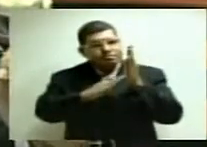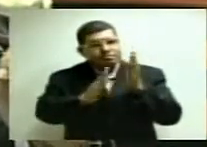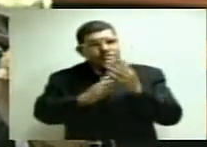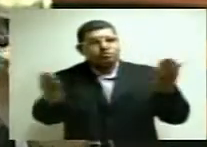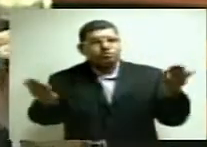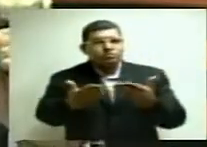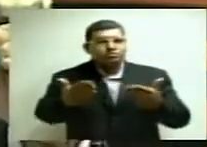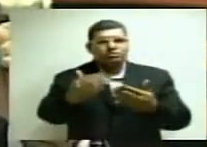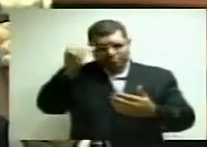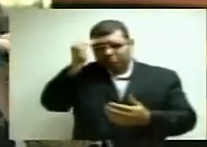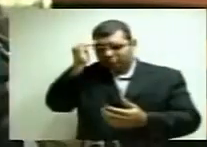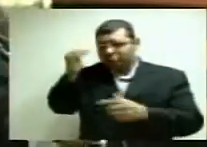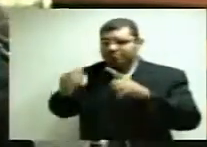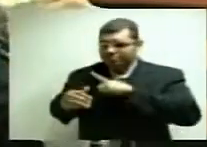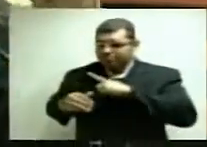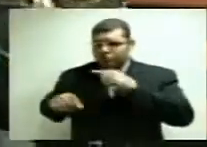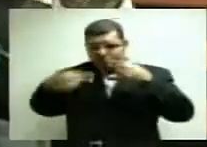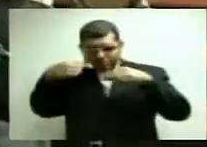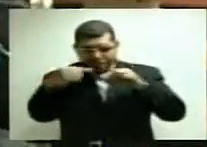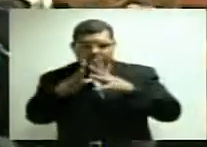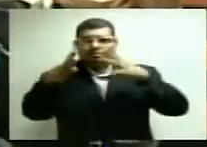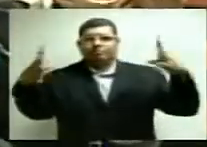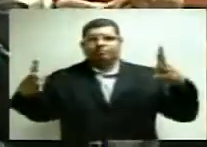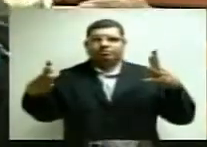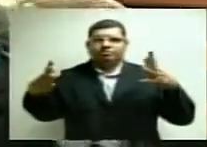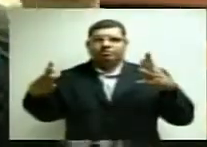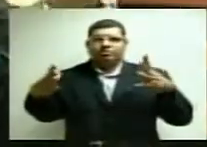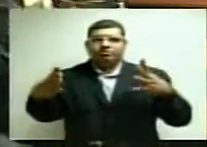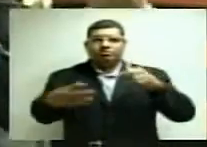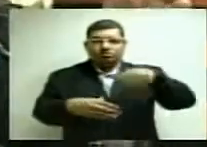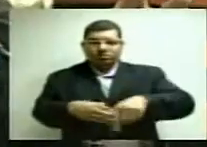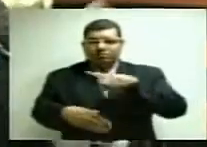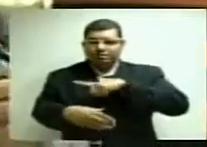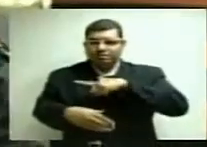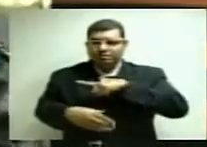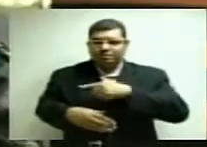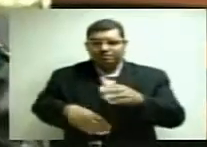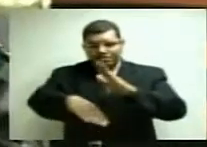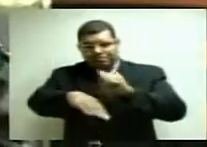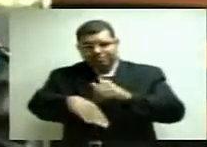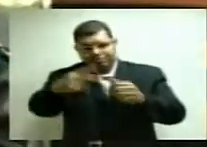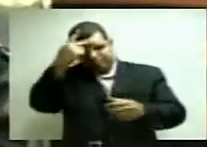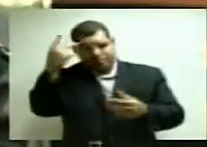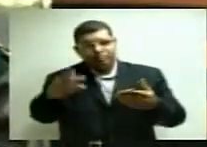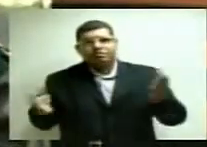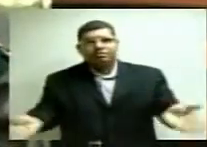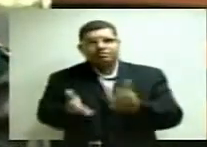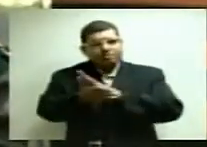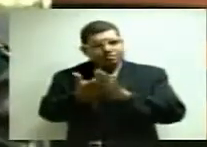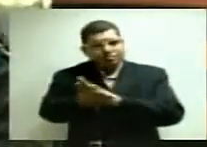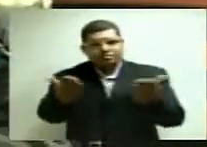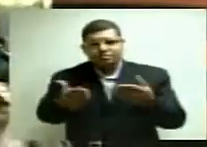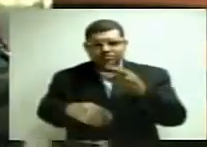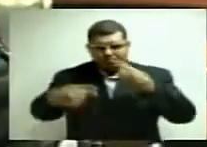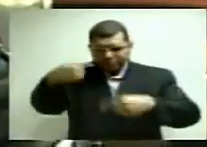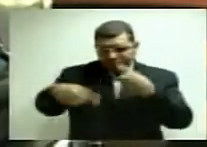a Vossa Excelência e entendo que nós temos que ter uma discussão maior. Há ter esse convite para a população e desestimular